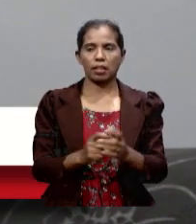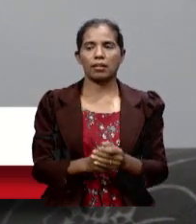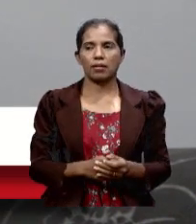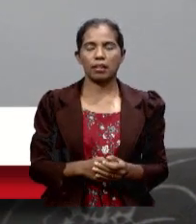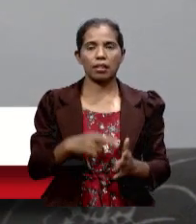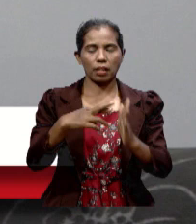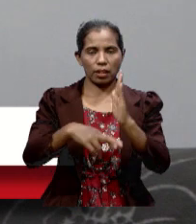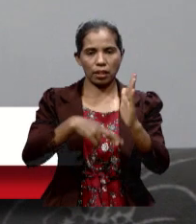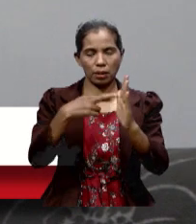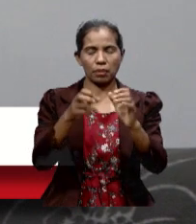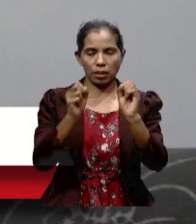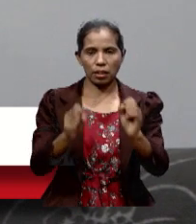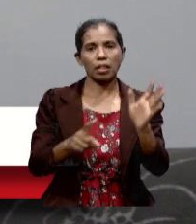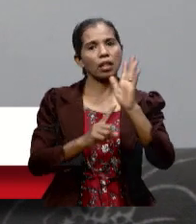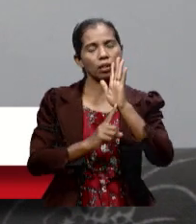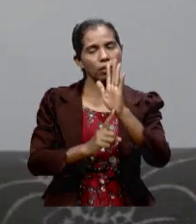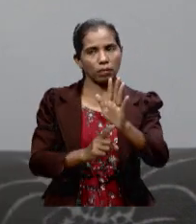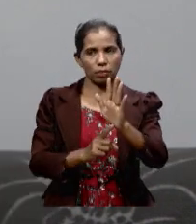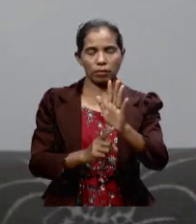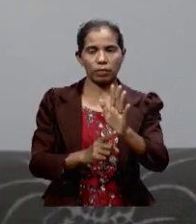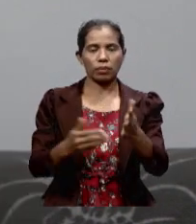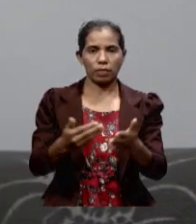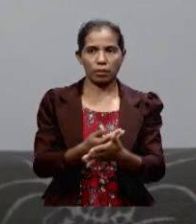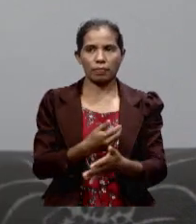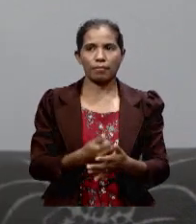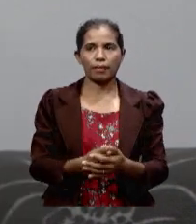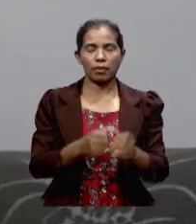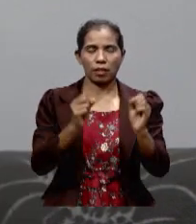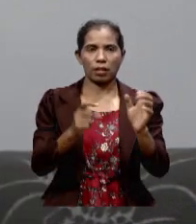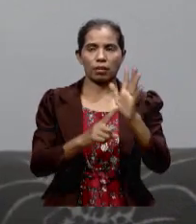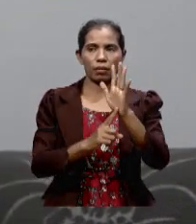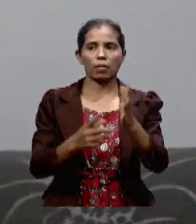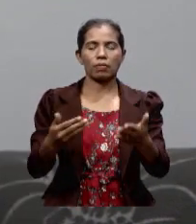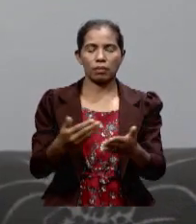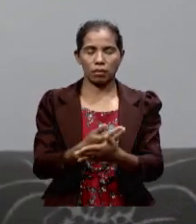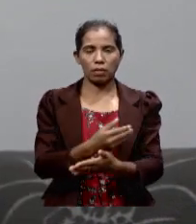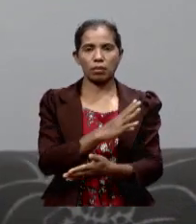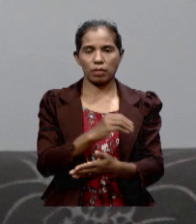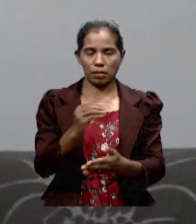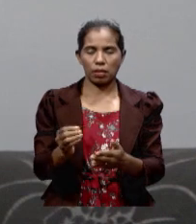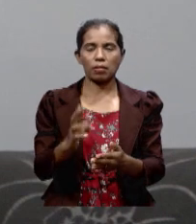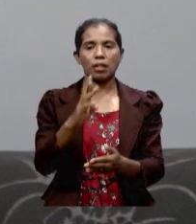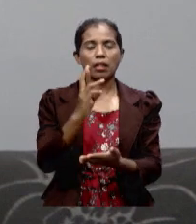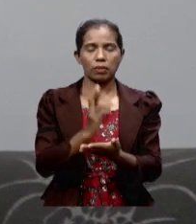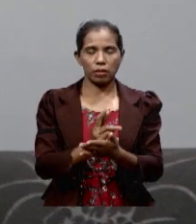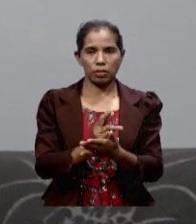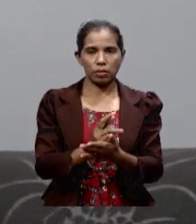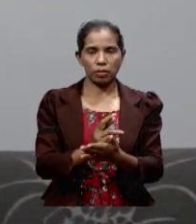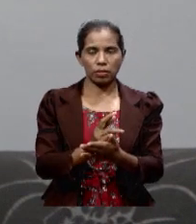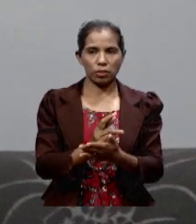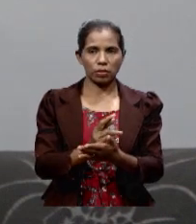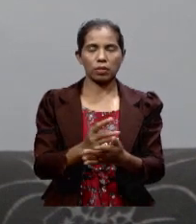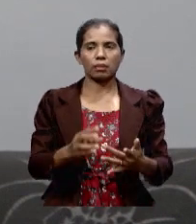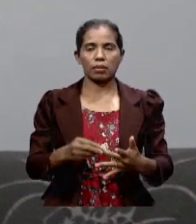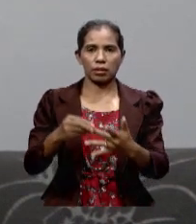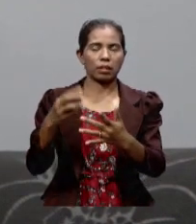que provas fun. Yeah, tem que aprovas fung, tem que aprovas fung e também há recurso extraordinário. Yeah. Mas quando lá é aprovas fung, então ita